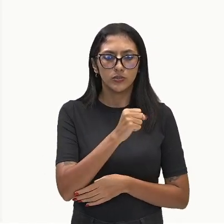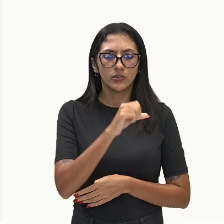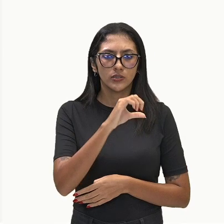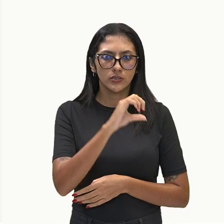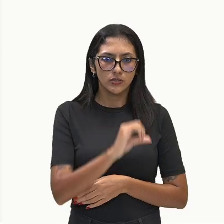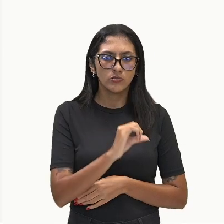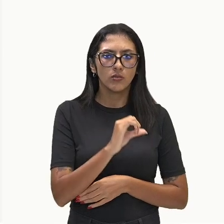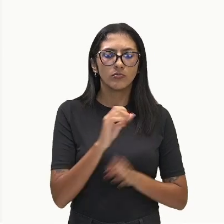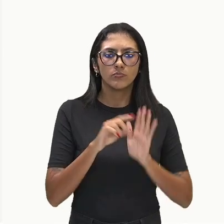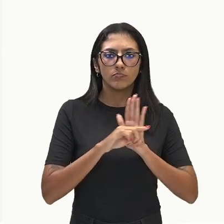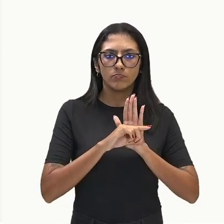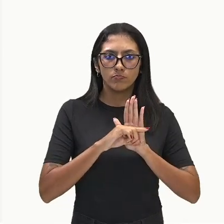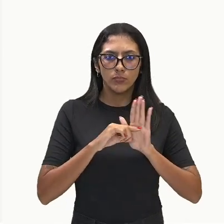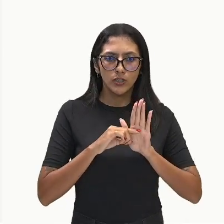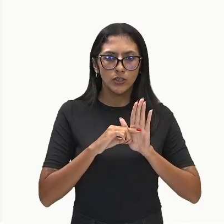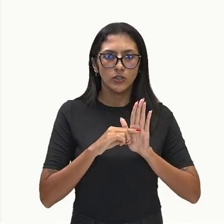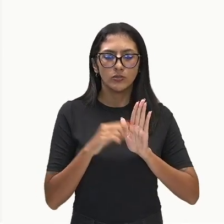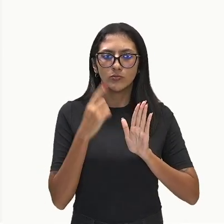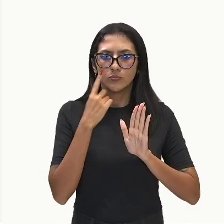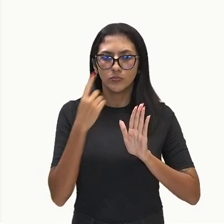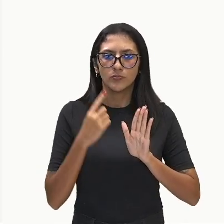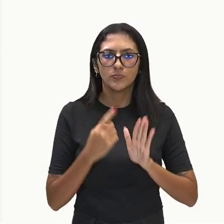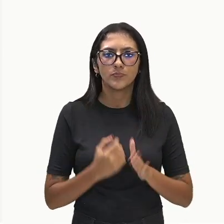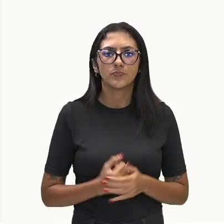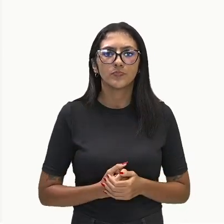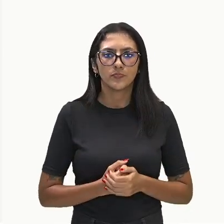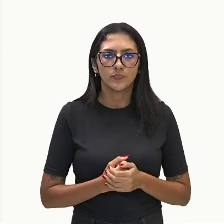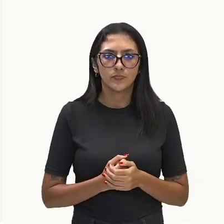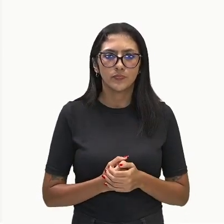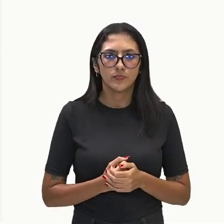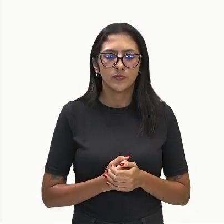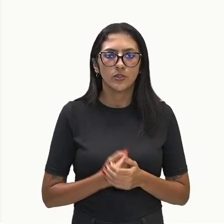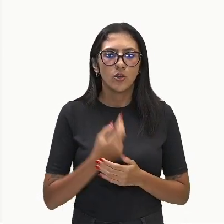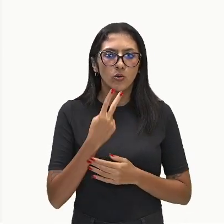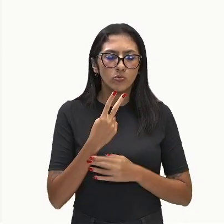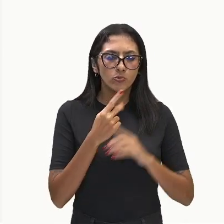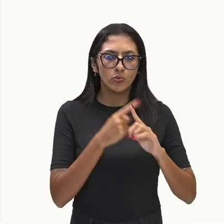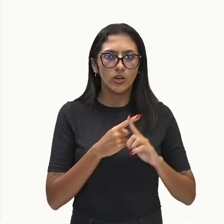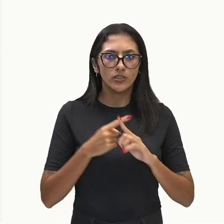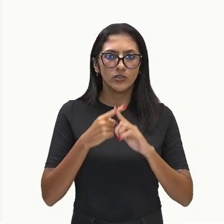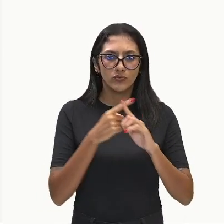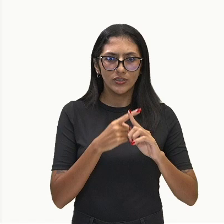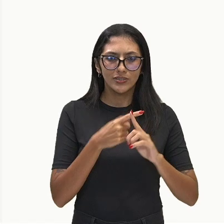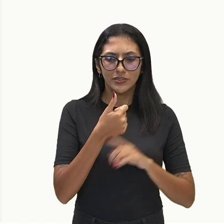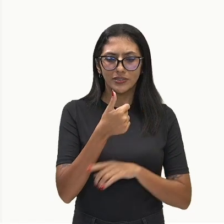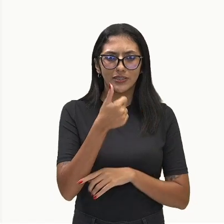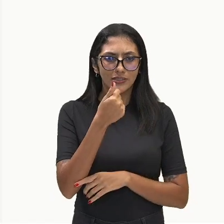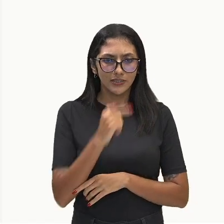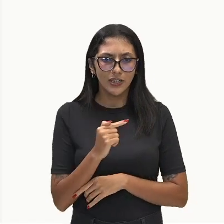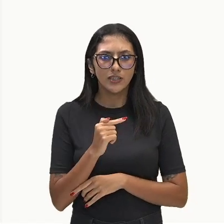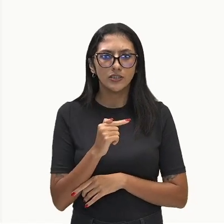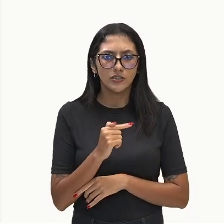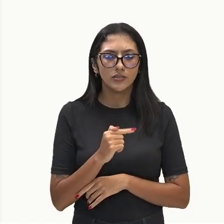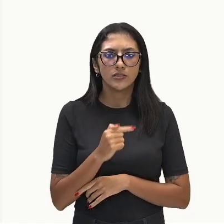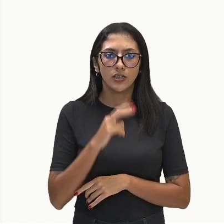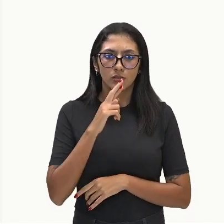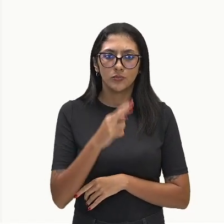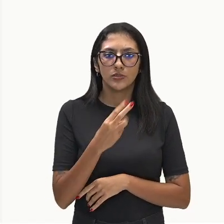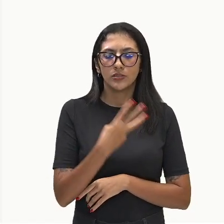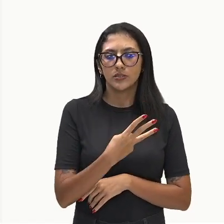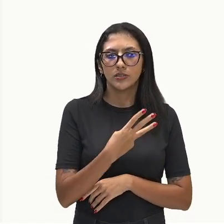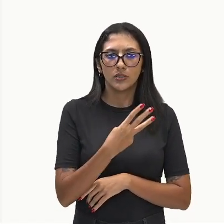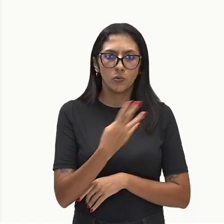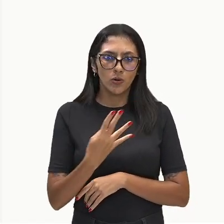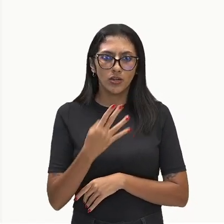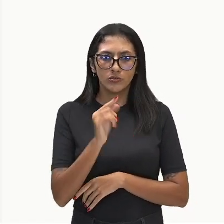289, menos 2 vezes o primeiro, que é 17 vezes o segundo, que vai dar